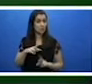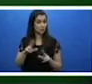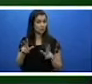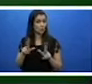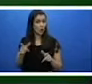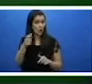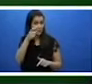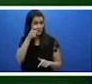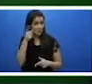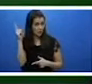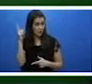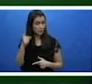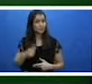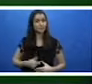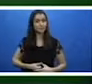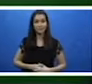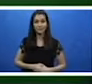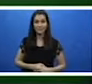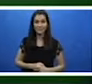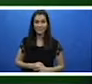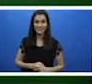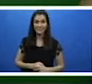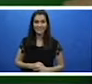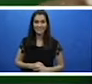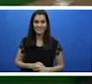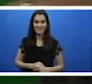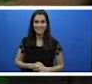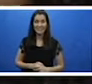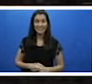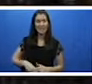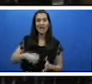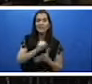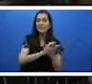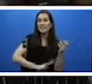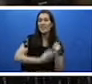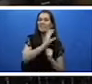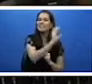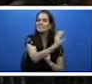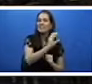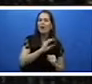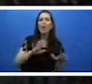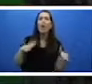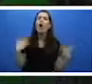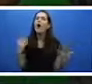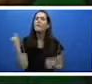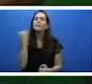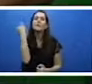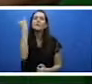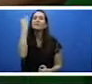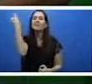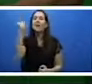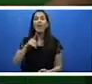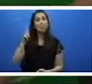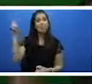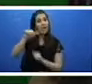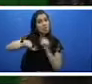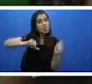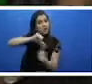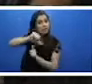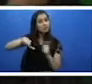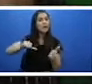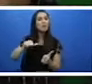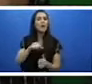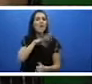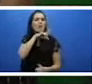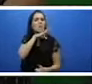Observa bem aí na página 291. C. Qual a importância dessa transformação